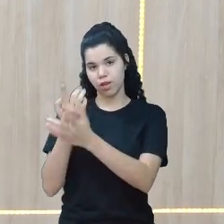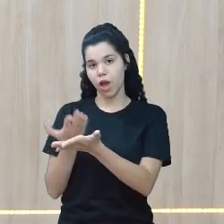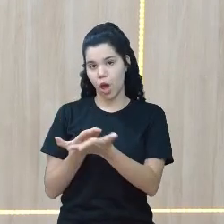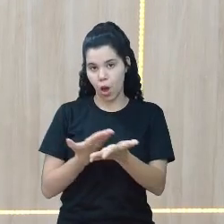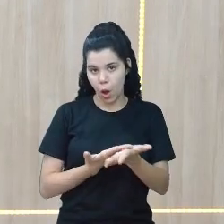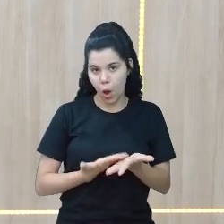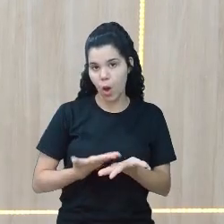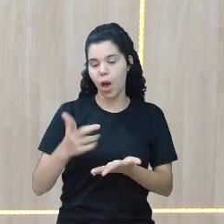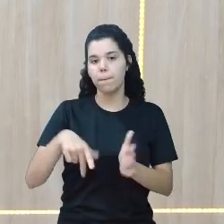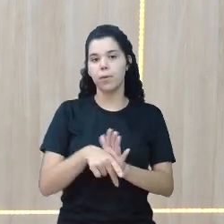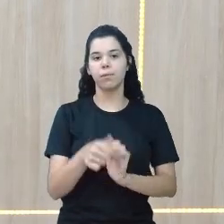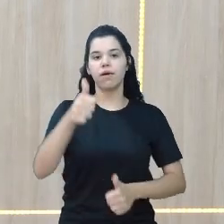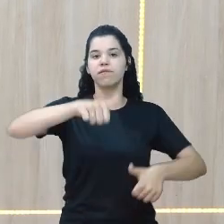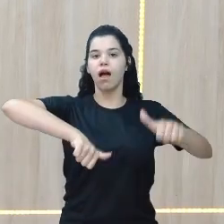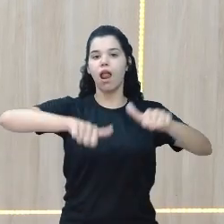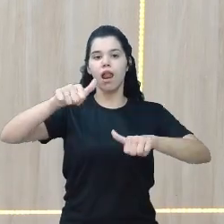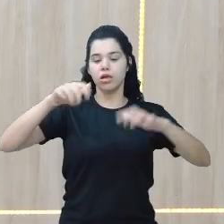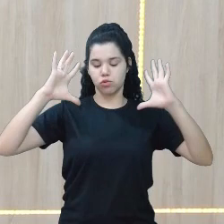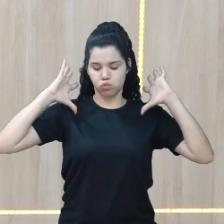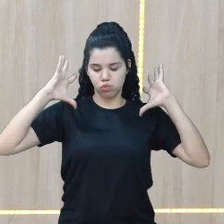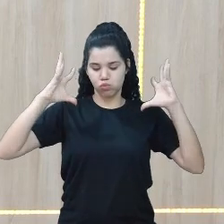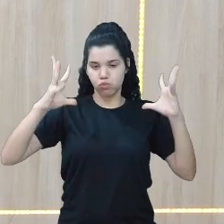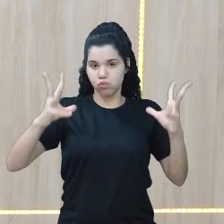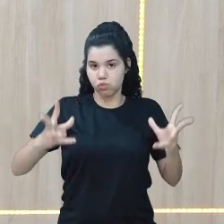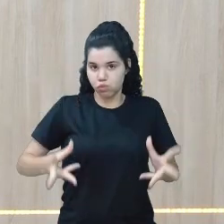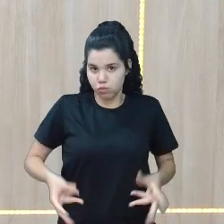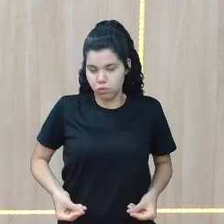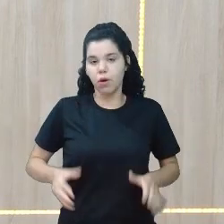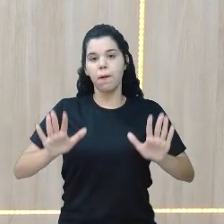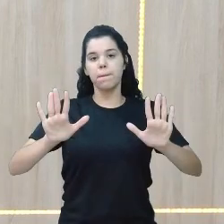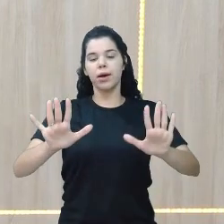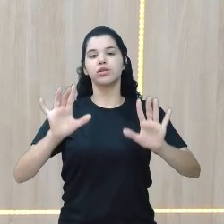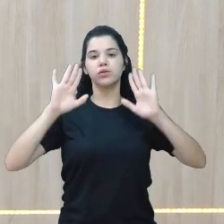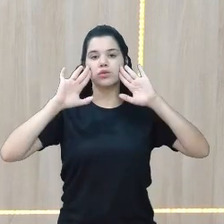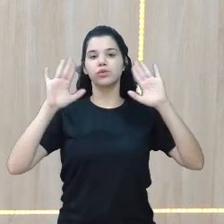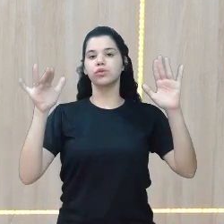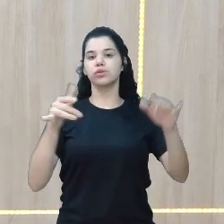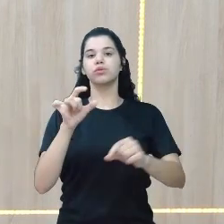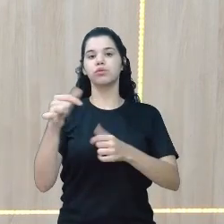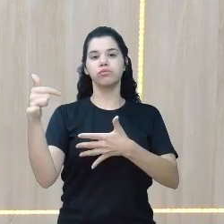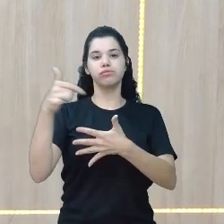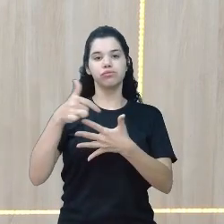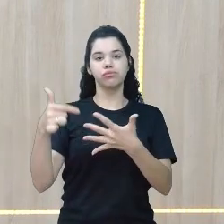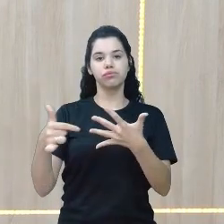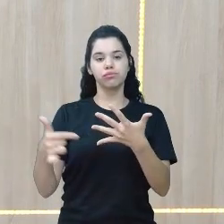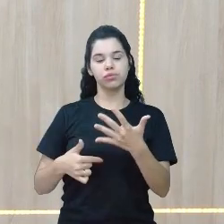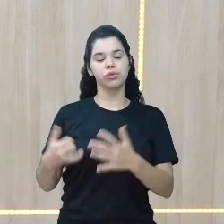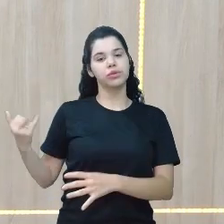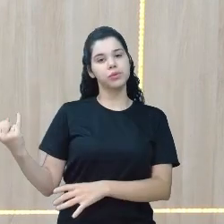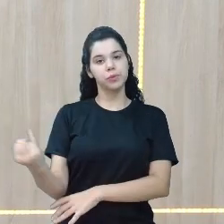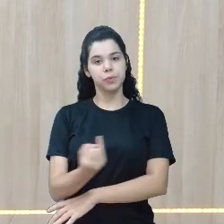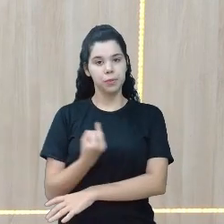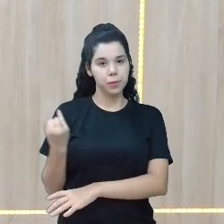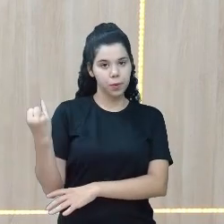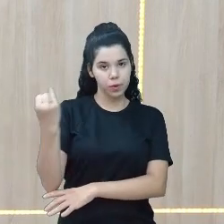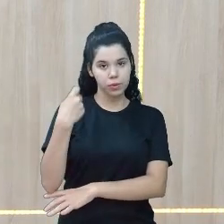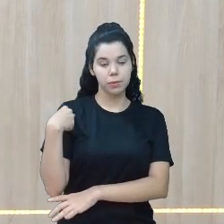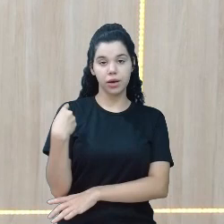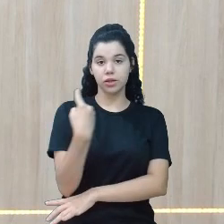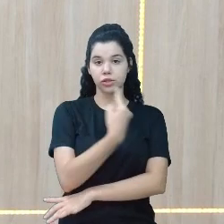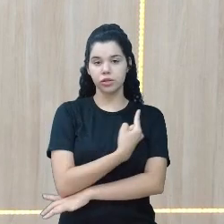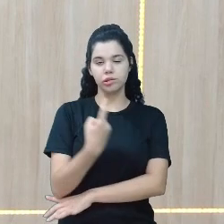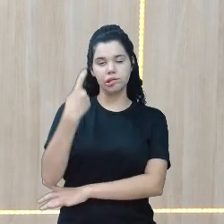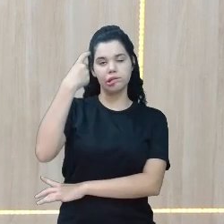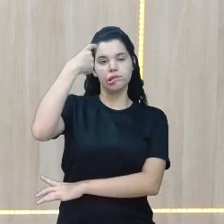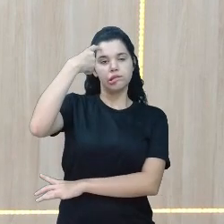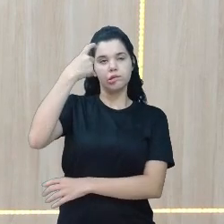referem ao processo de avaliação do estudante como um todo. Mas aí a gente vai considerar aspectos que são muito importantes para que a gente